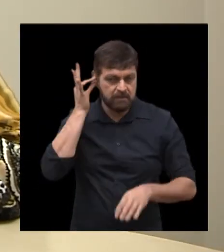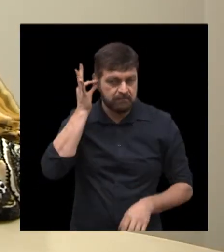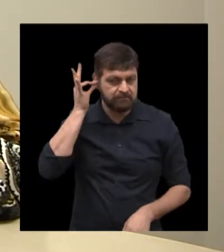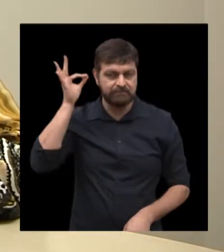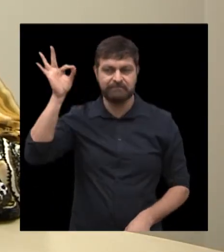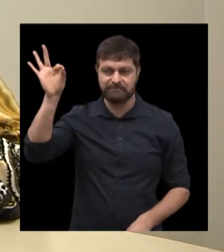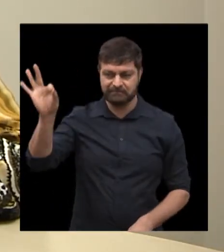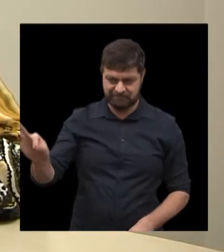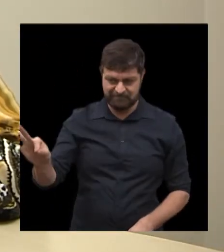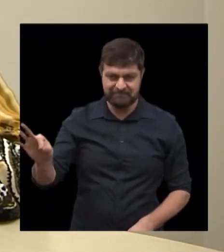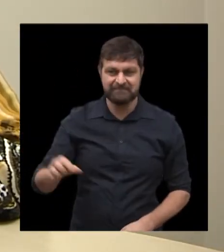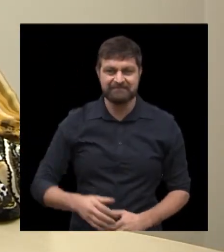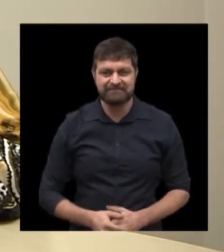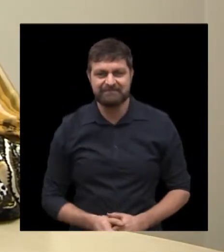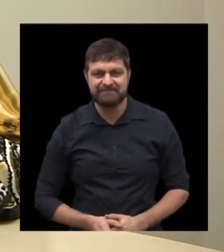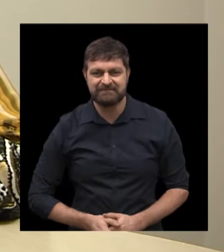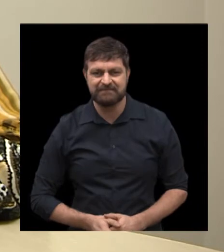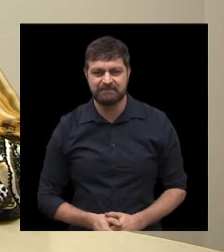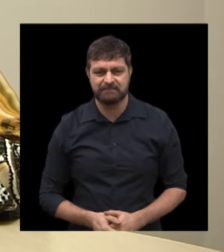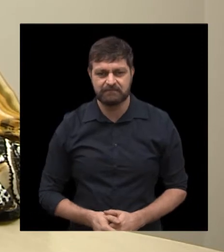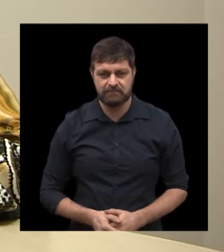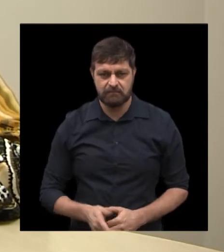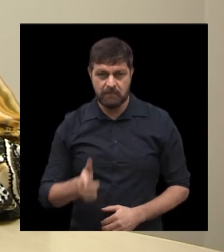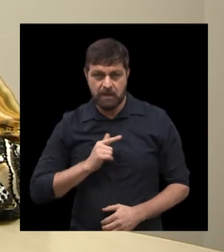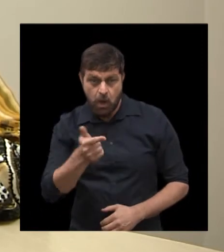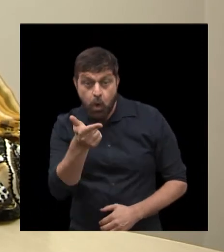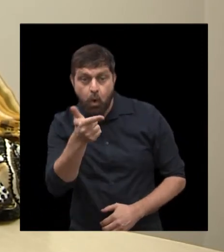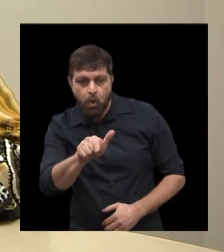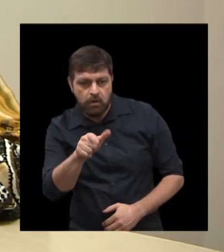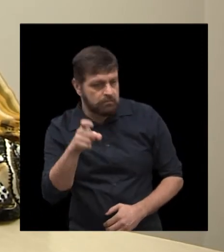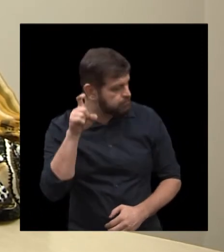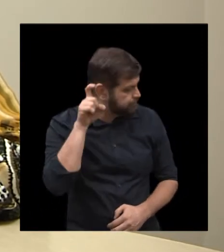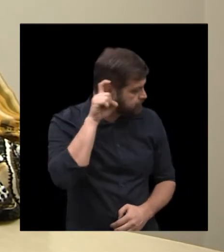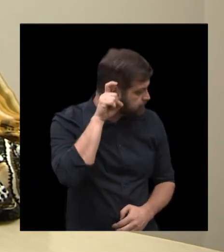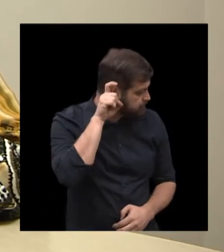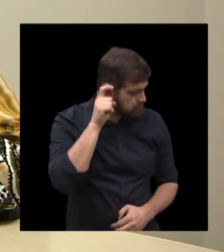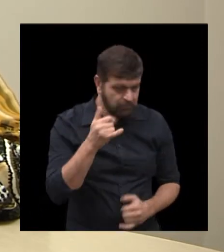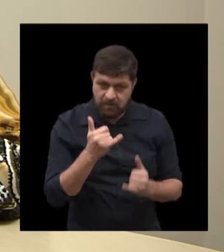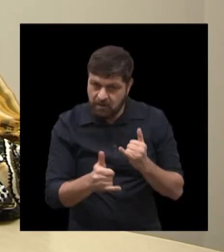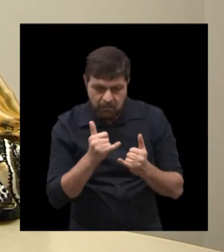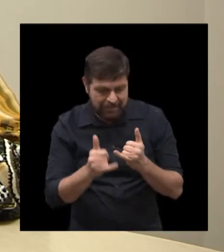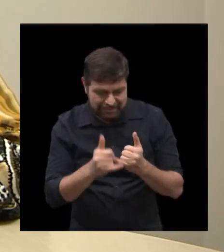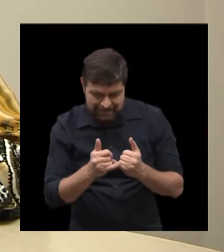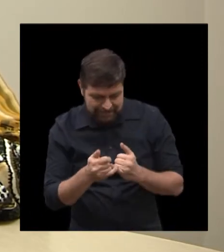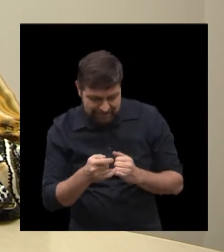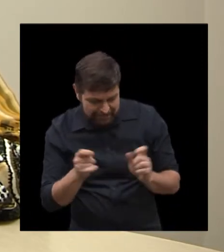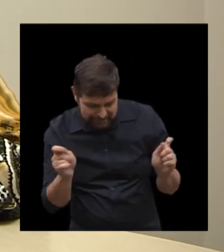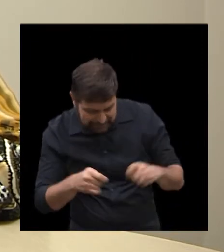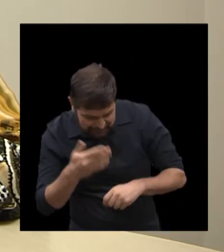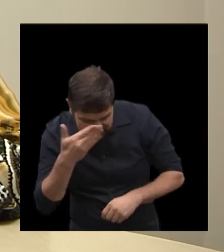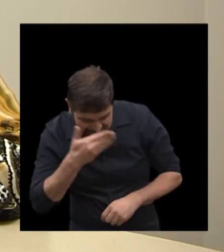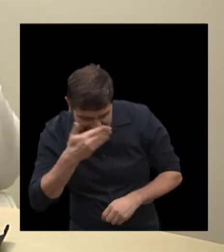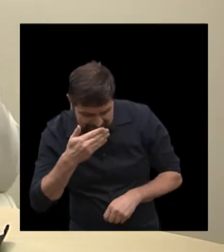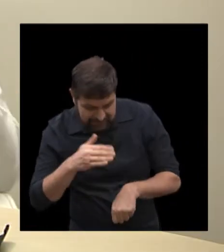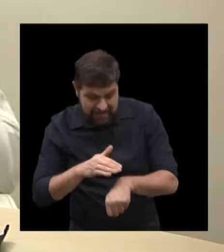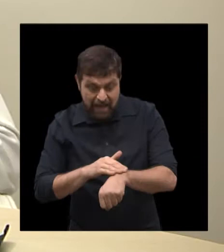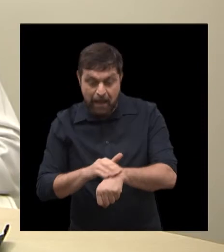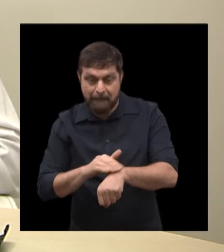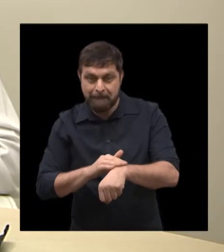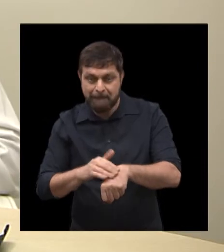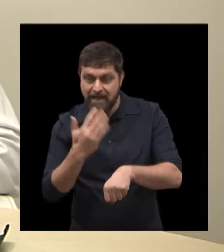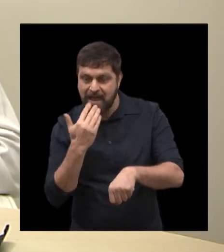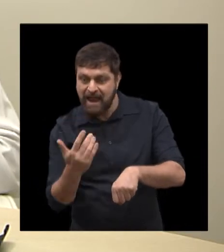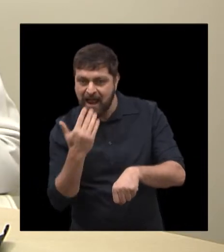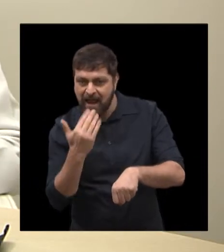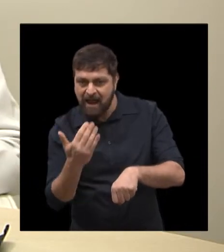vontade que ninguém vai ouvir, né? O que e eu tem esse outro aí também, ele quase não aparece porque tem a cor da pele. Isso, esse daqui é um aparelho